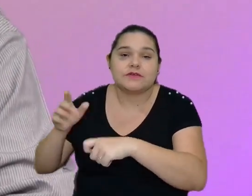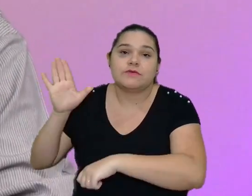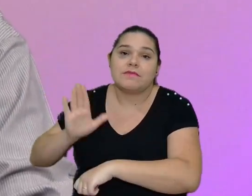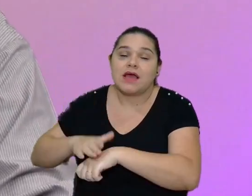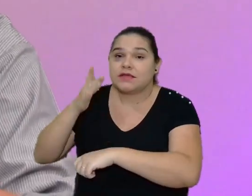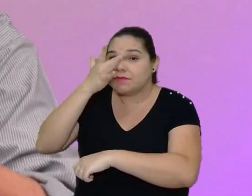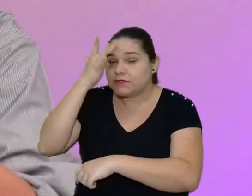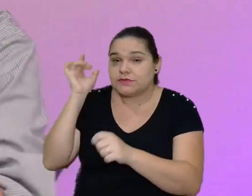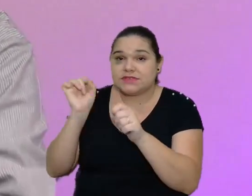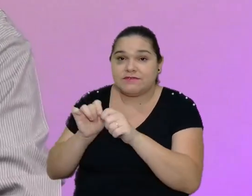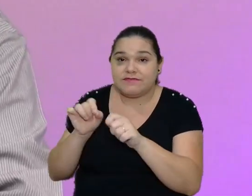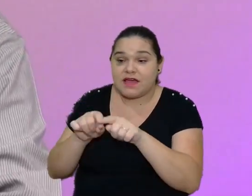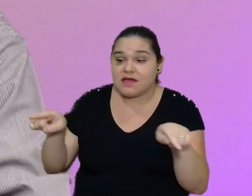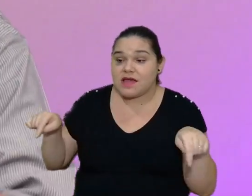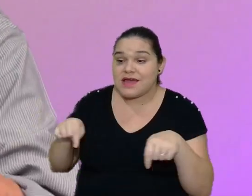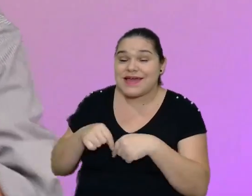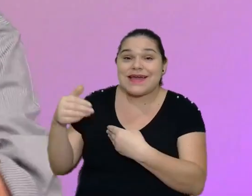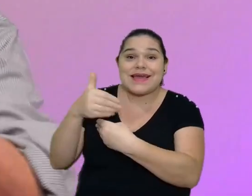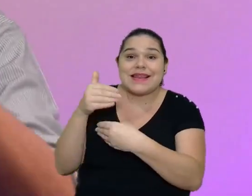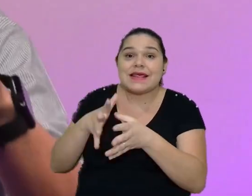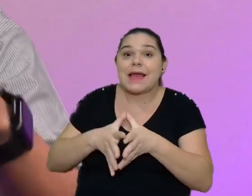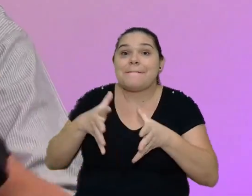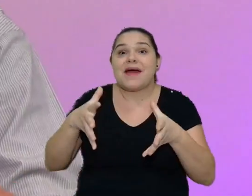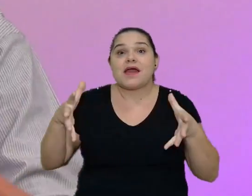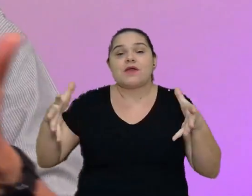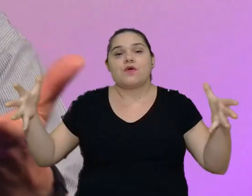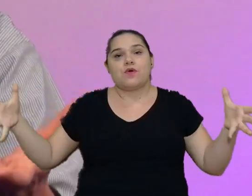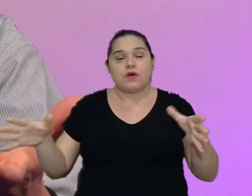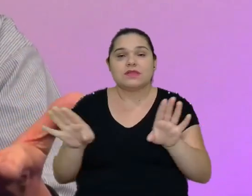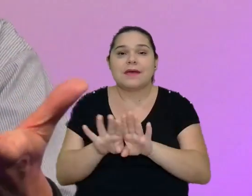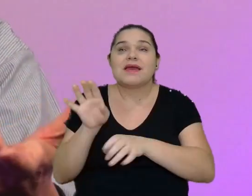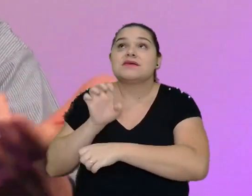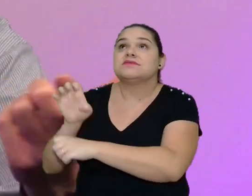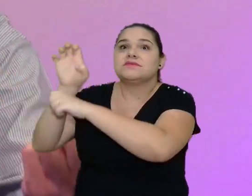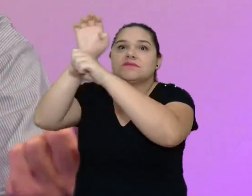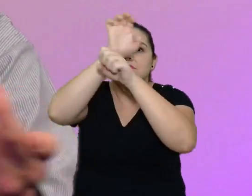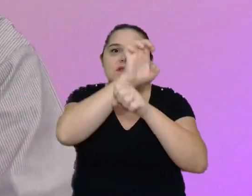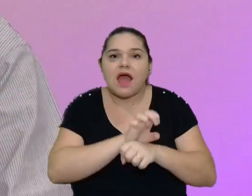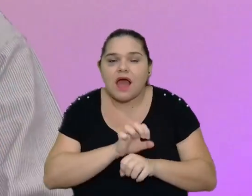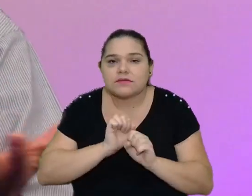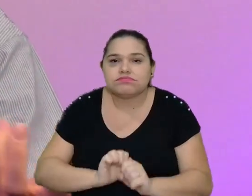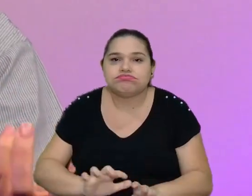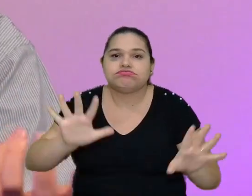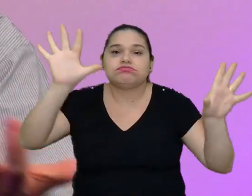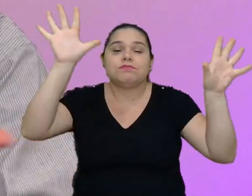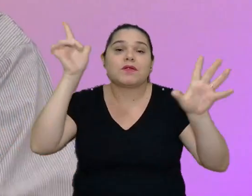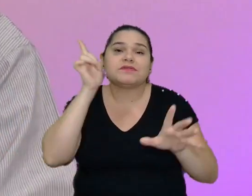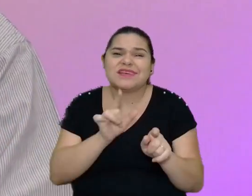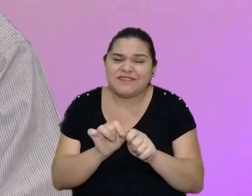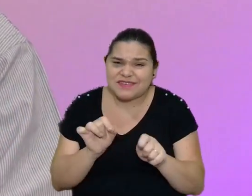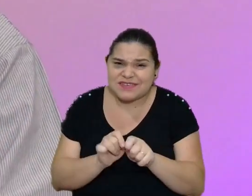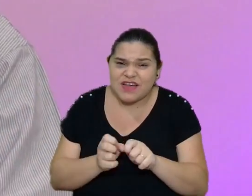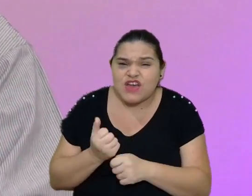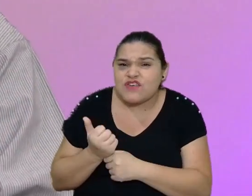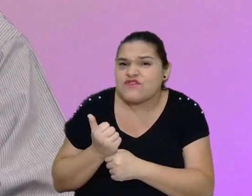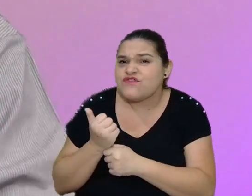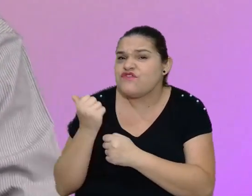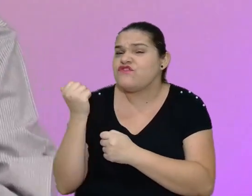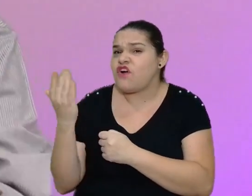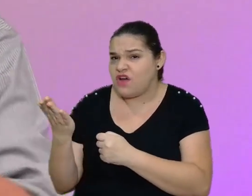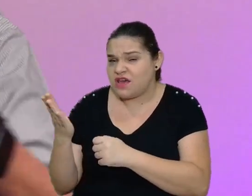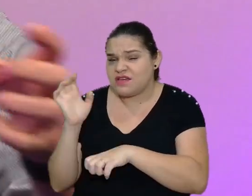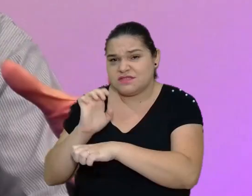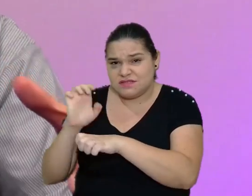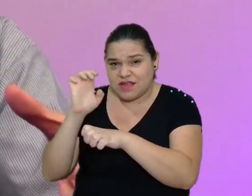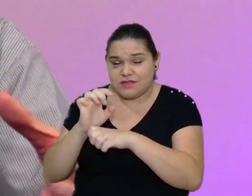clínicas maiores com ganho de escala, tá em vários estados. Para você fazer um tratamento fora do seu estado, você gasta quase 60% a mais. Então,